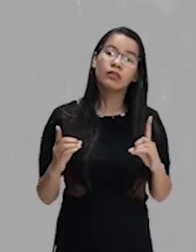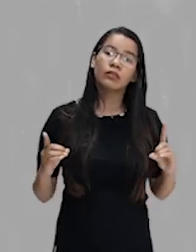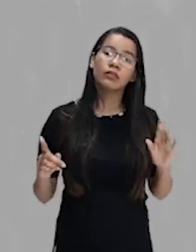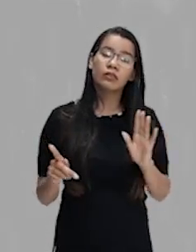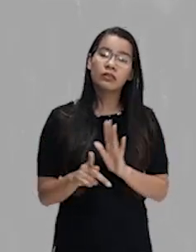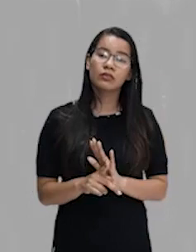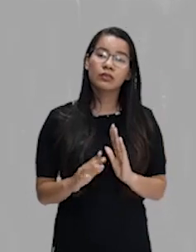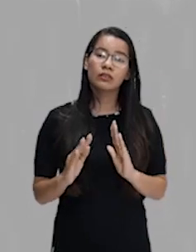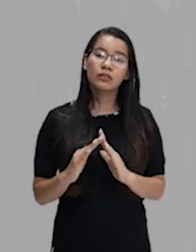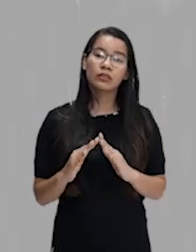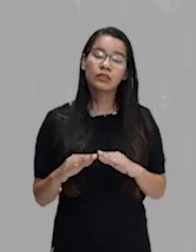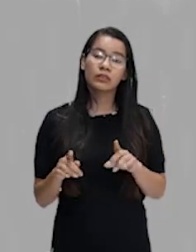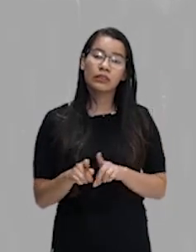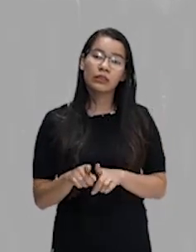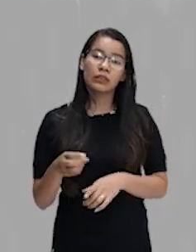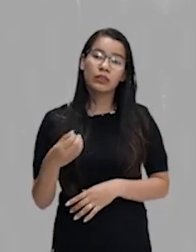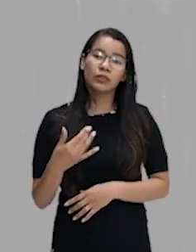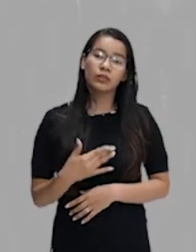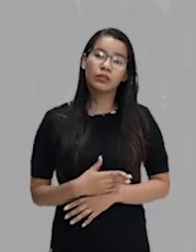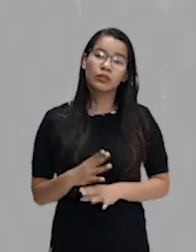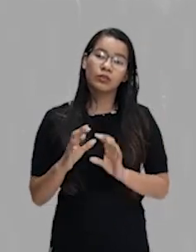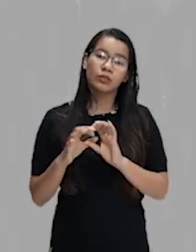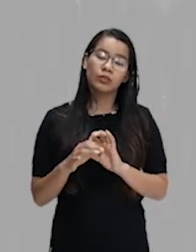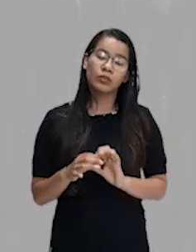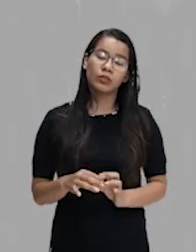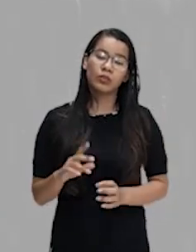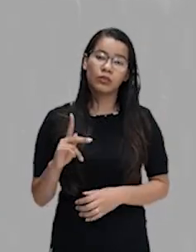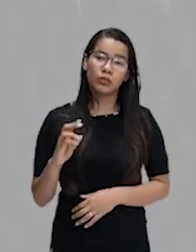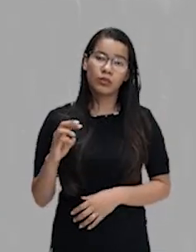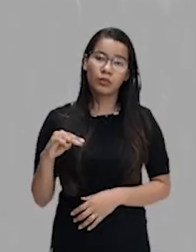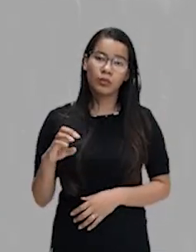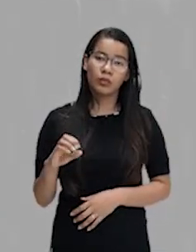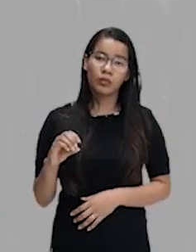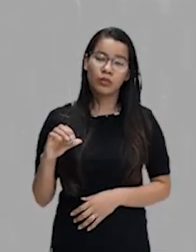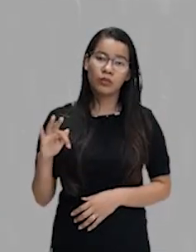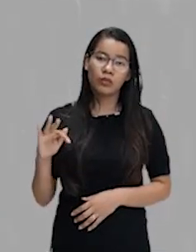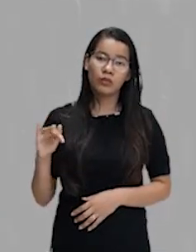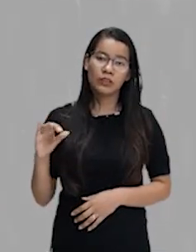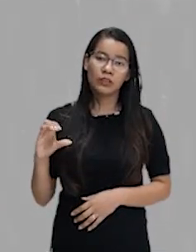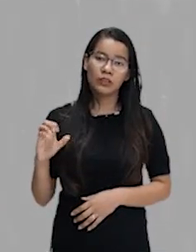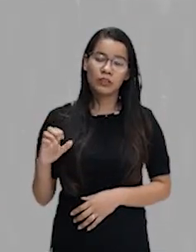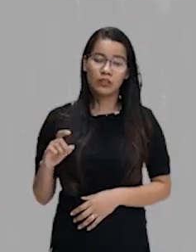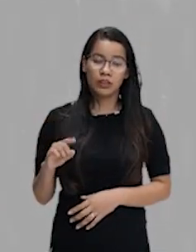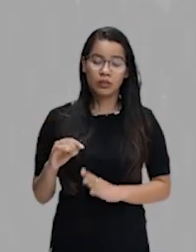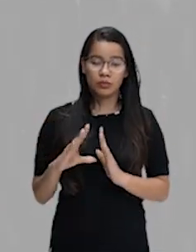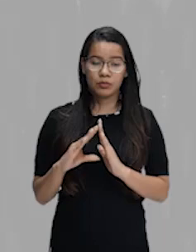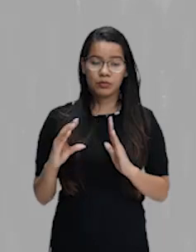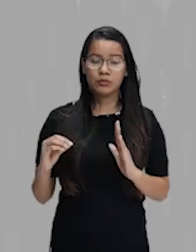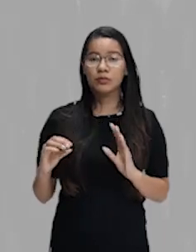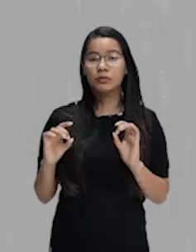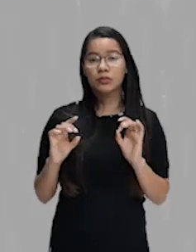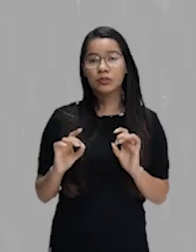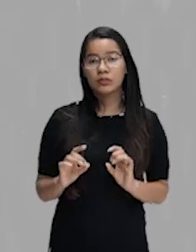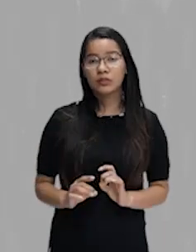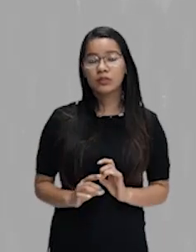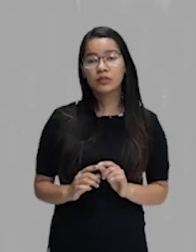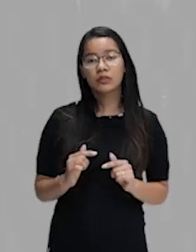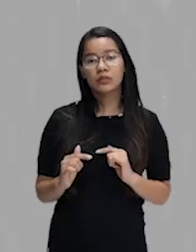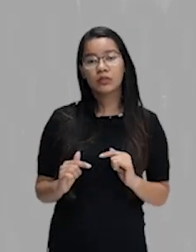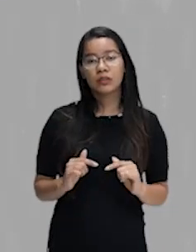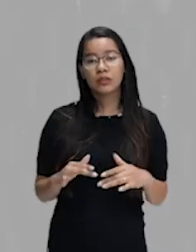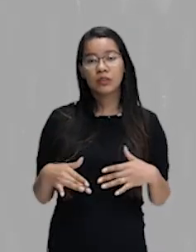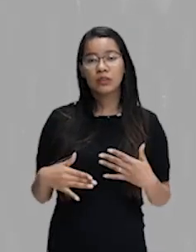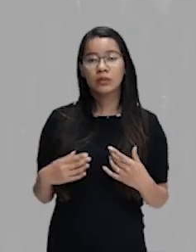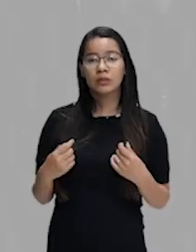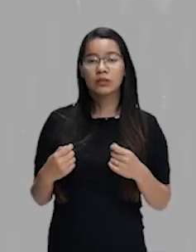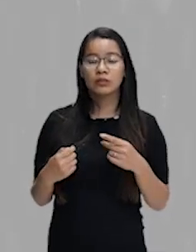e com esse novo contexto que seria do home office, desse modelo específico aí de trabalho remoto. Então é preciso